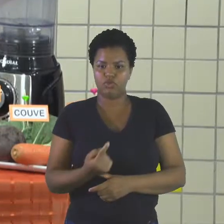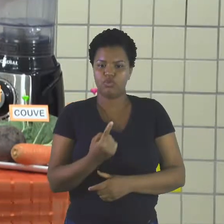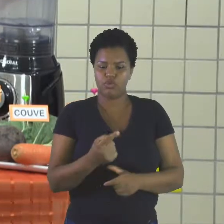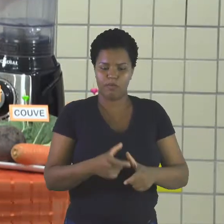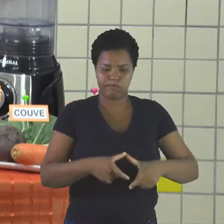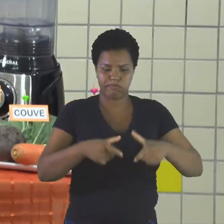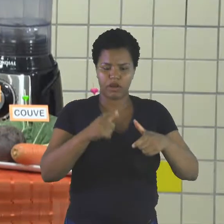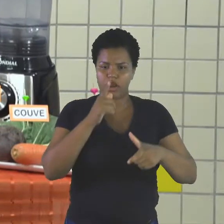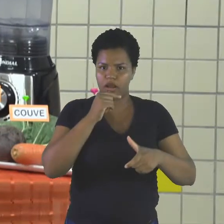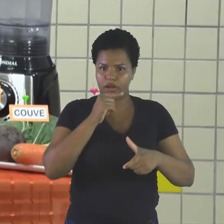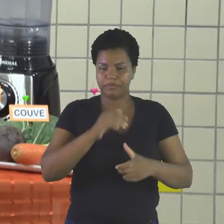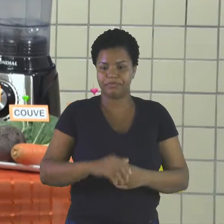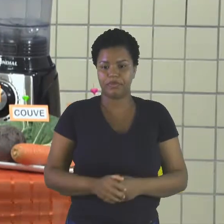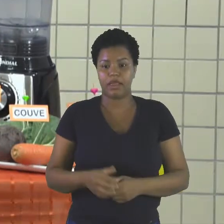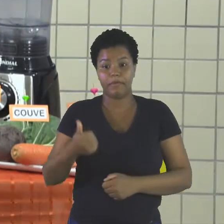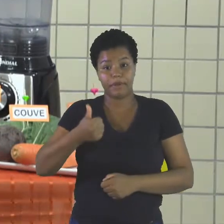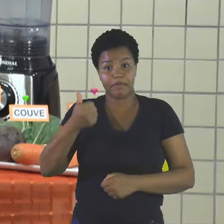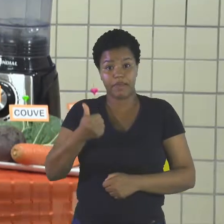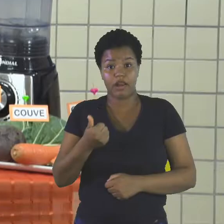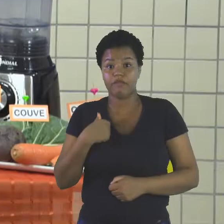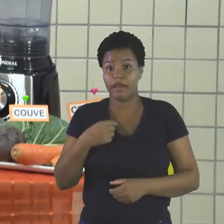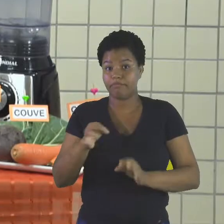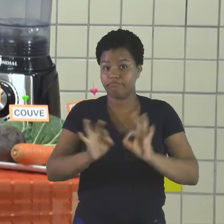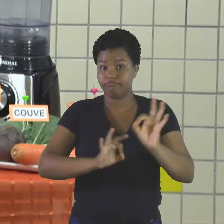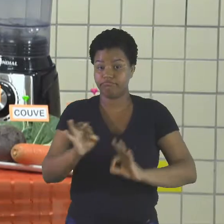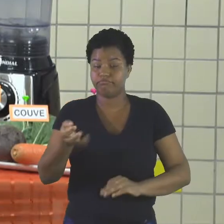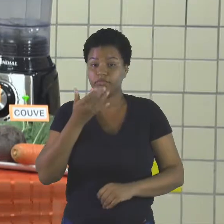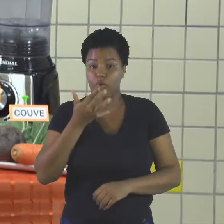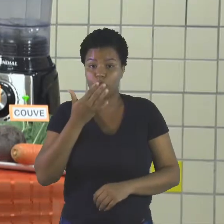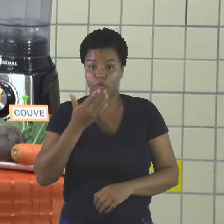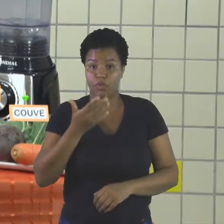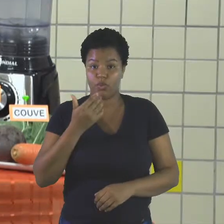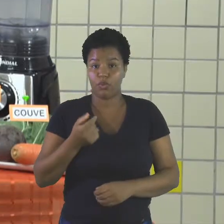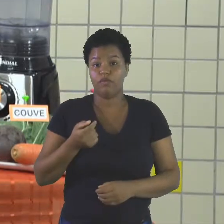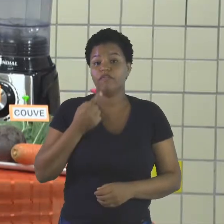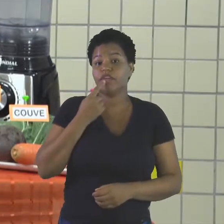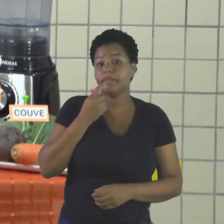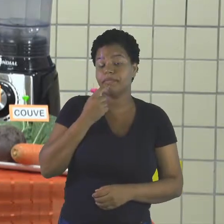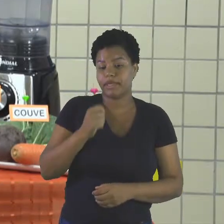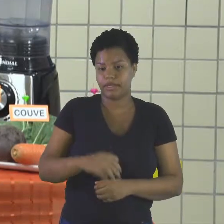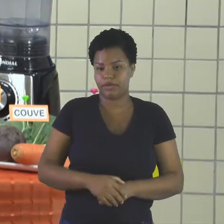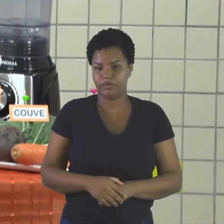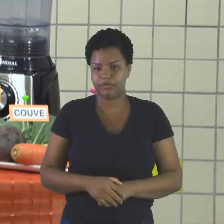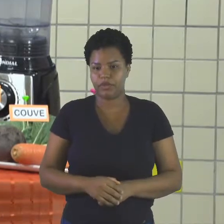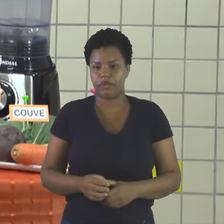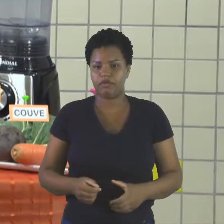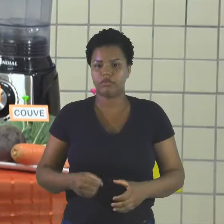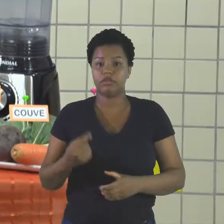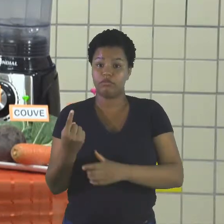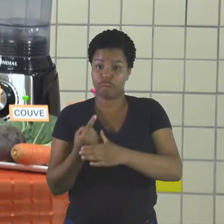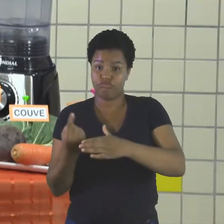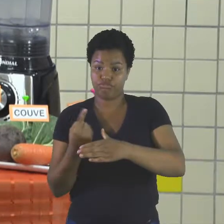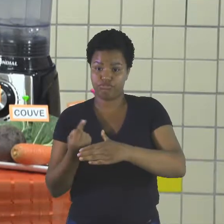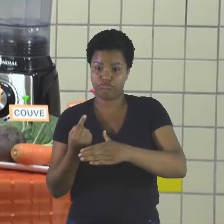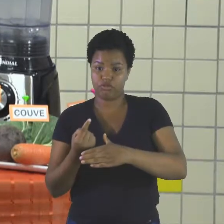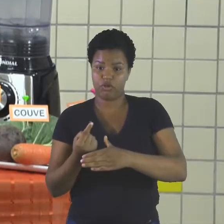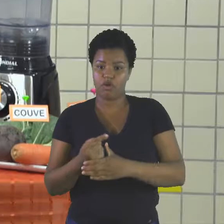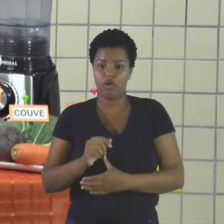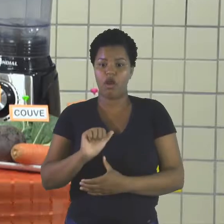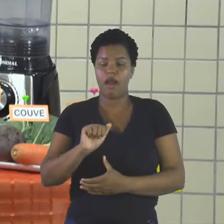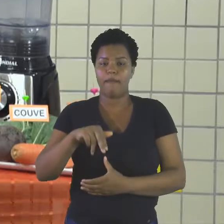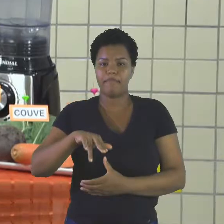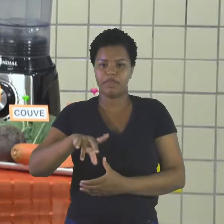colocar no liquidificador a beterraba uma colher e meia de amido e meio copo de água